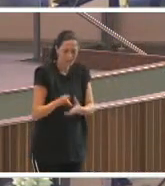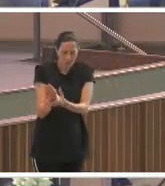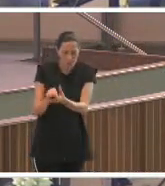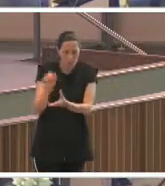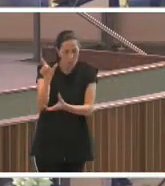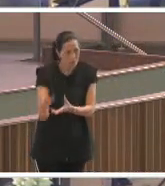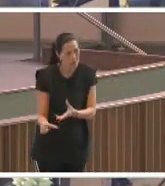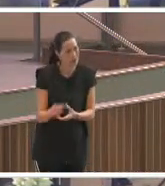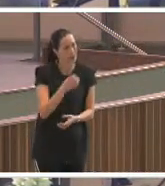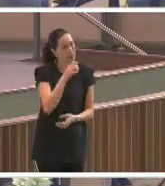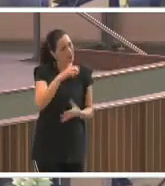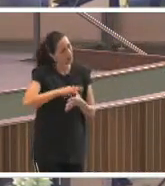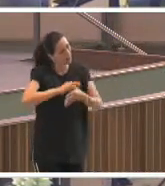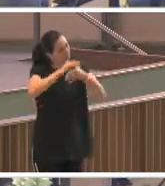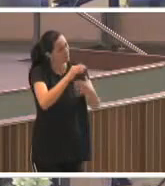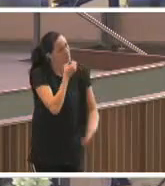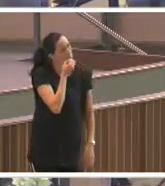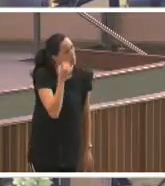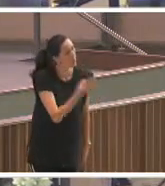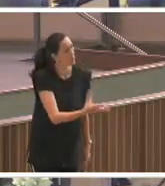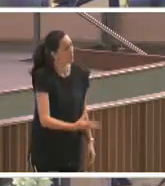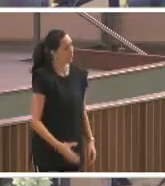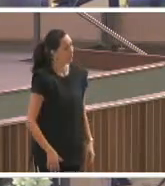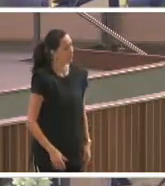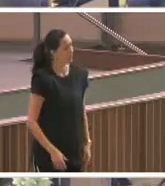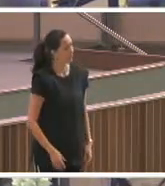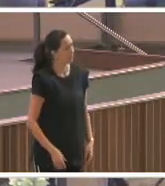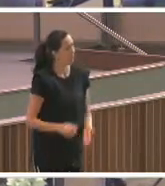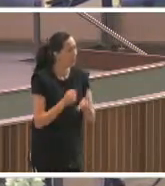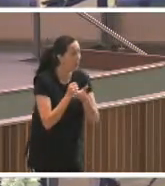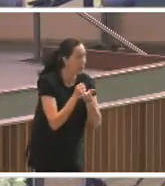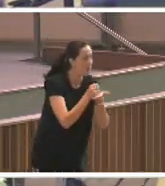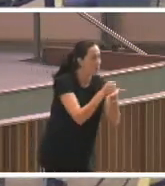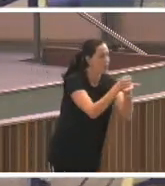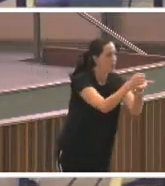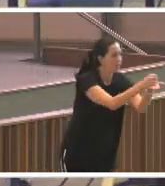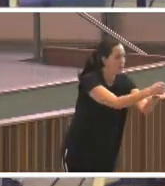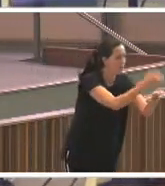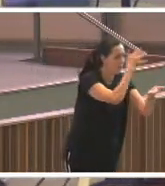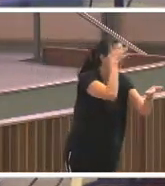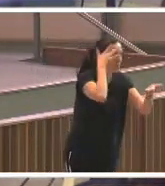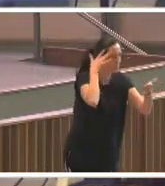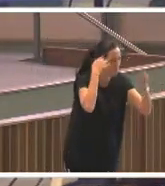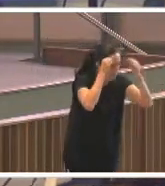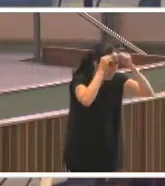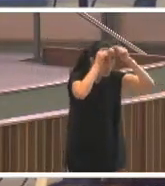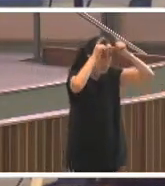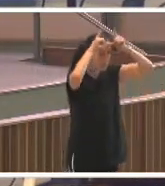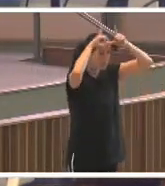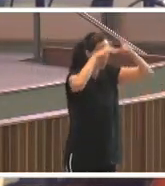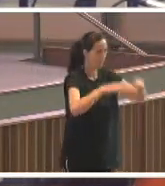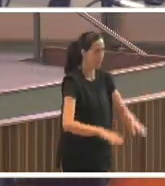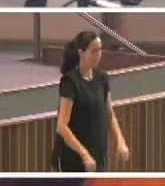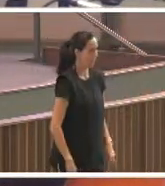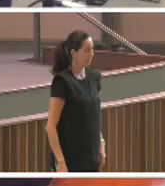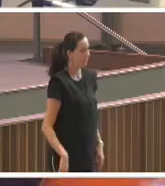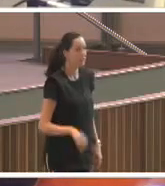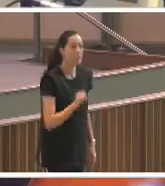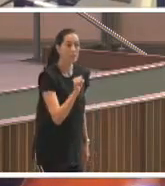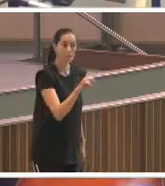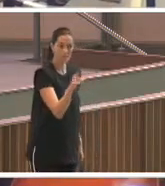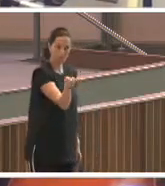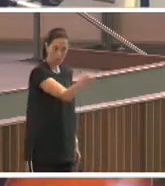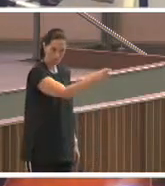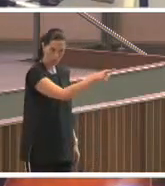Esse é o nosso alvo. Se você é um líder, você tem autoridade espiritual, então aprenda a viver